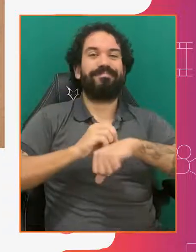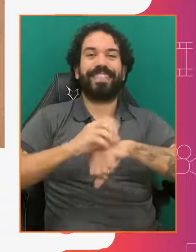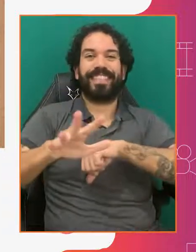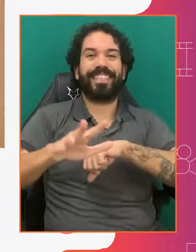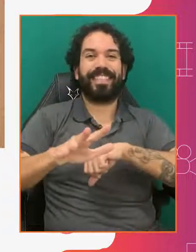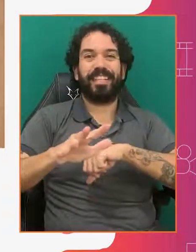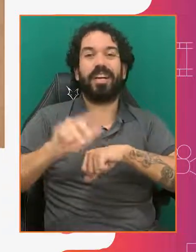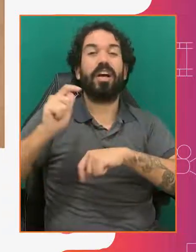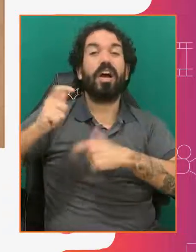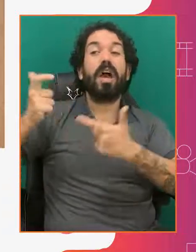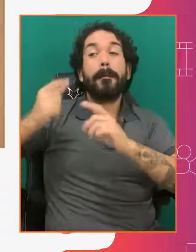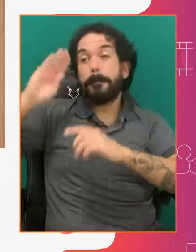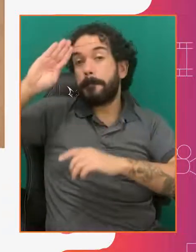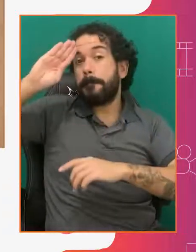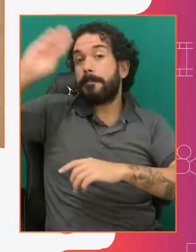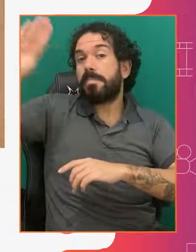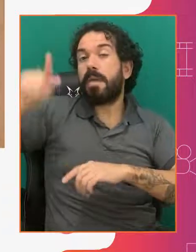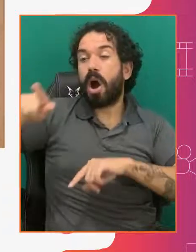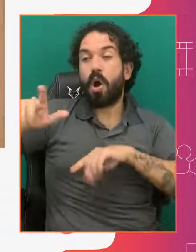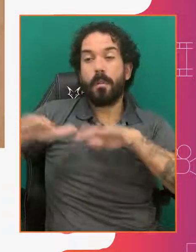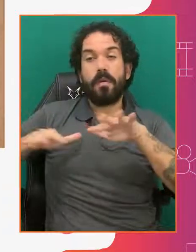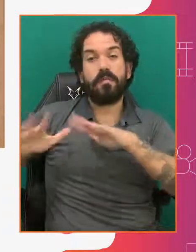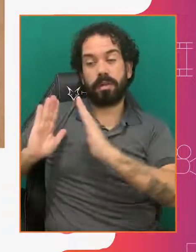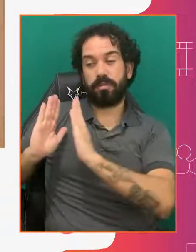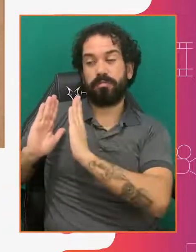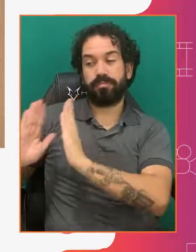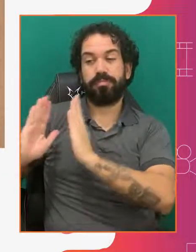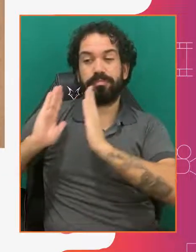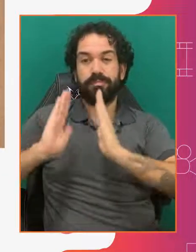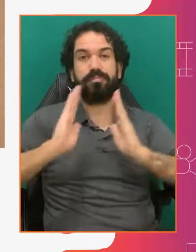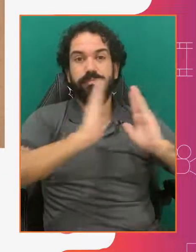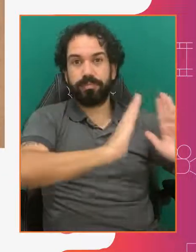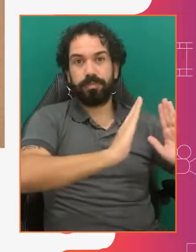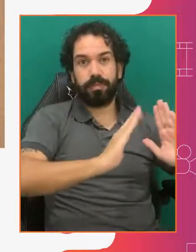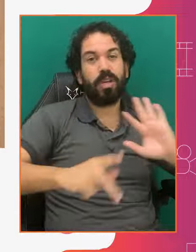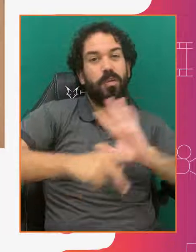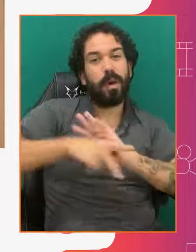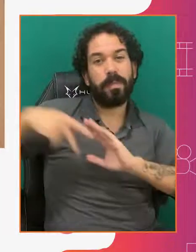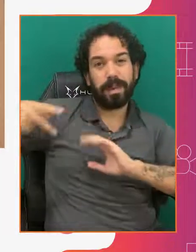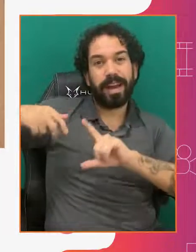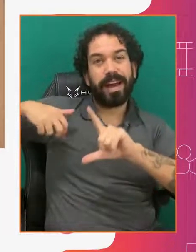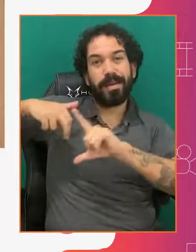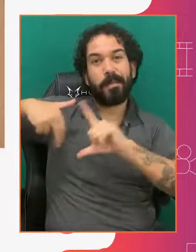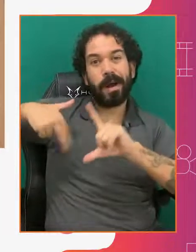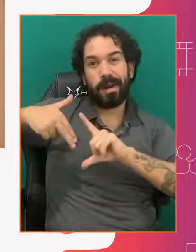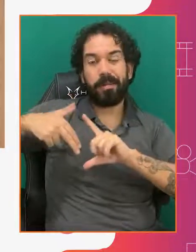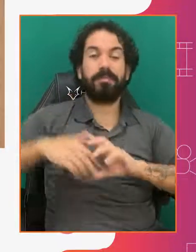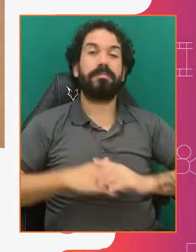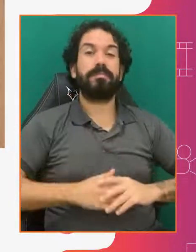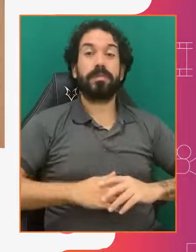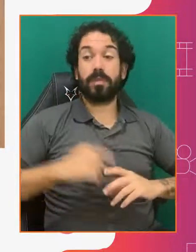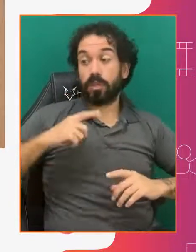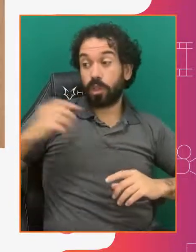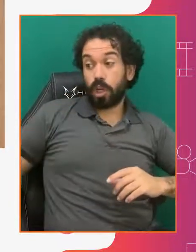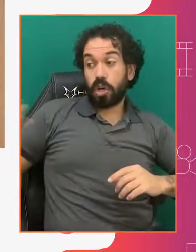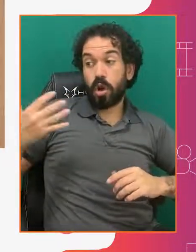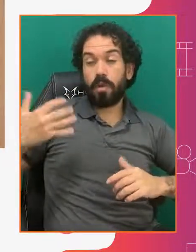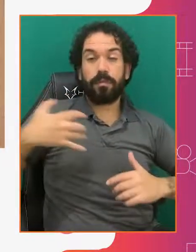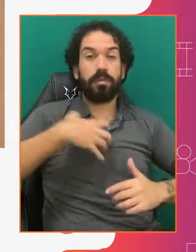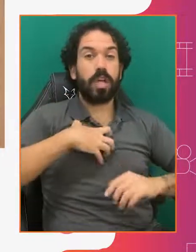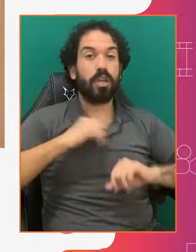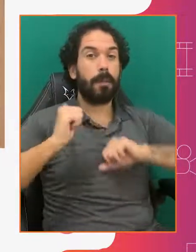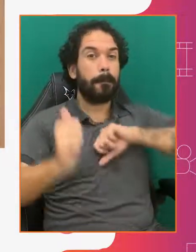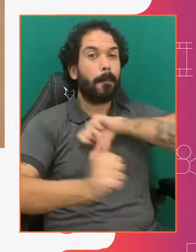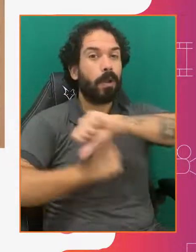sugere, marcar as principais poses da animação. Então, a cada nova pose